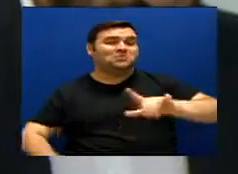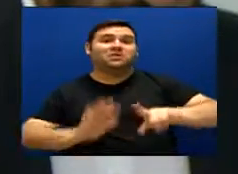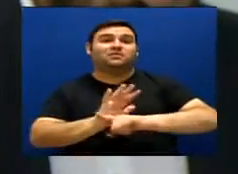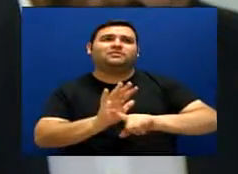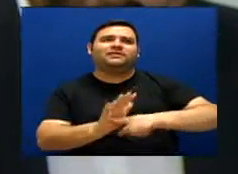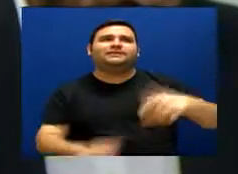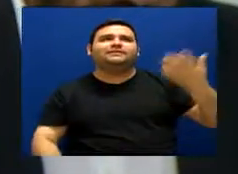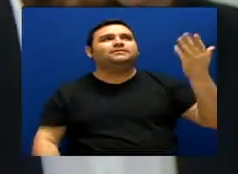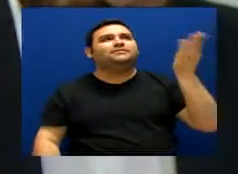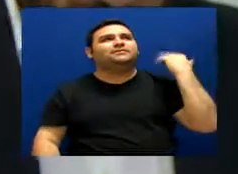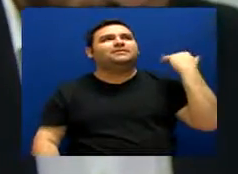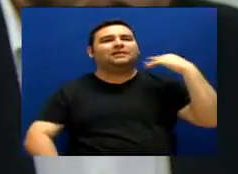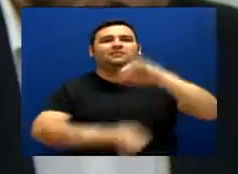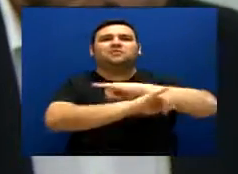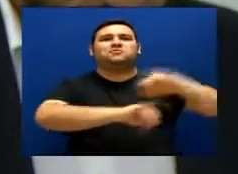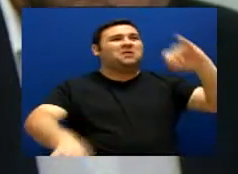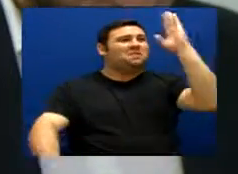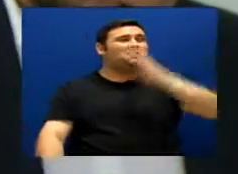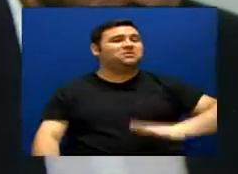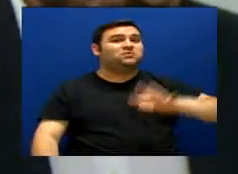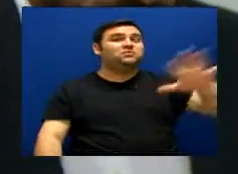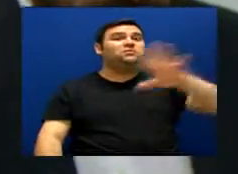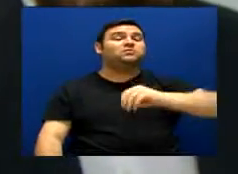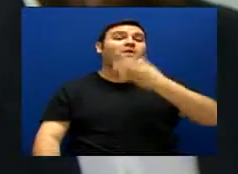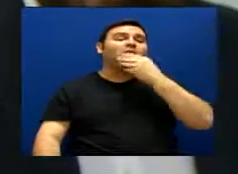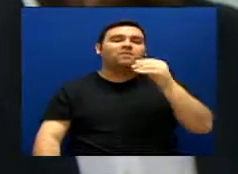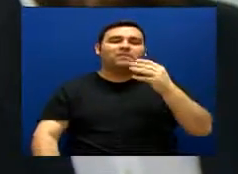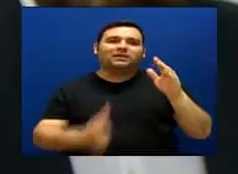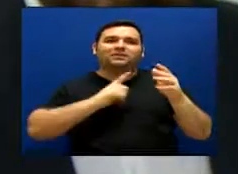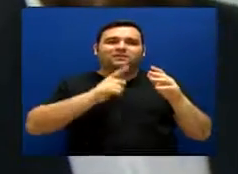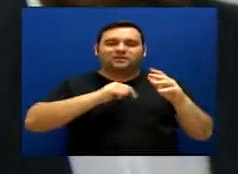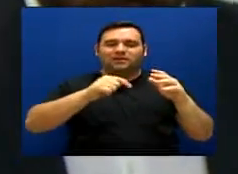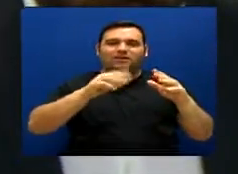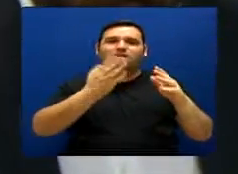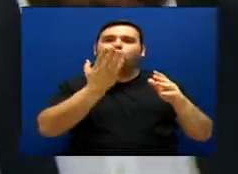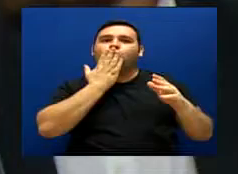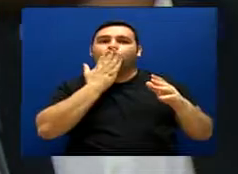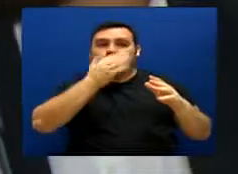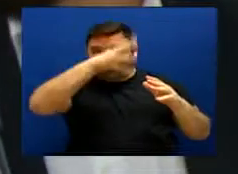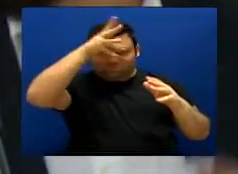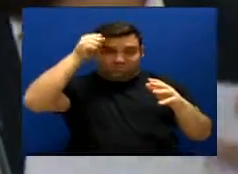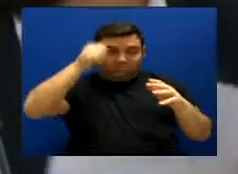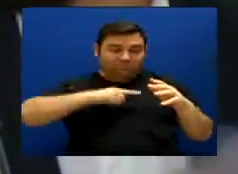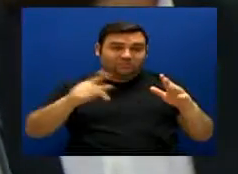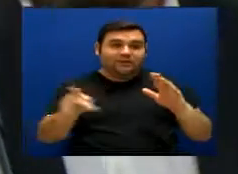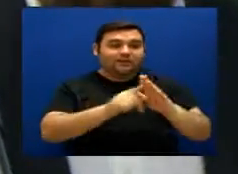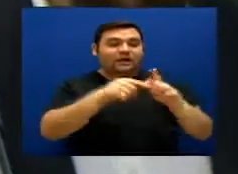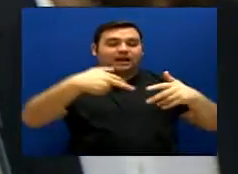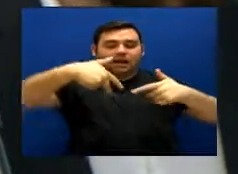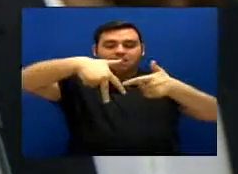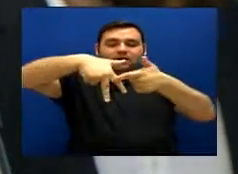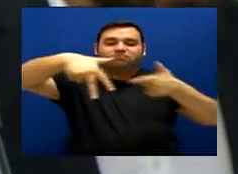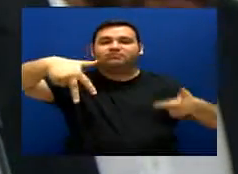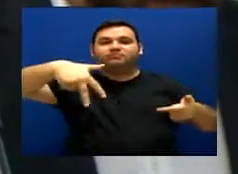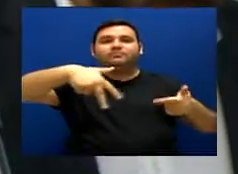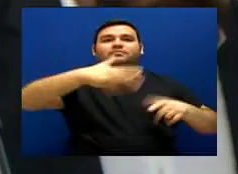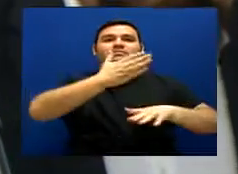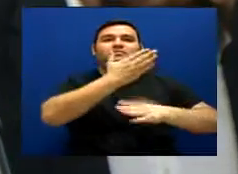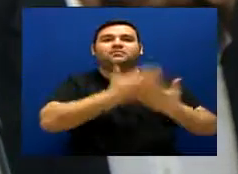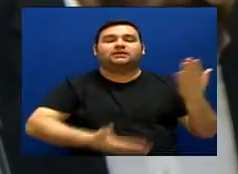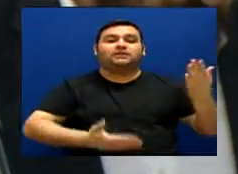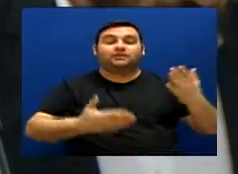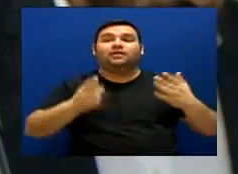última, que foi notícia nacional, foi de um índio do Amazonas que perdeu a perna, teve a